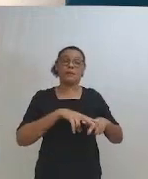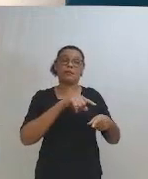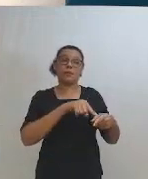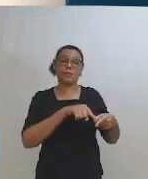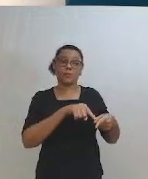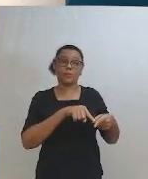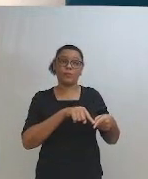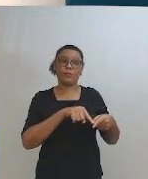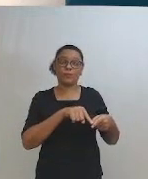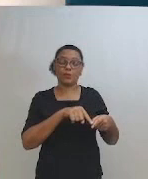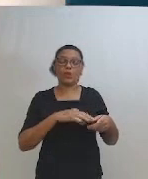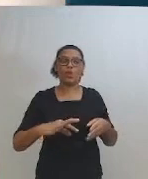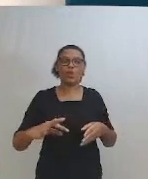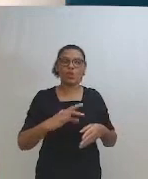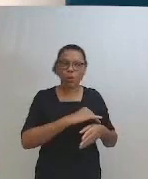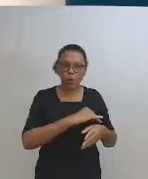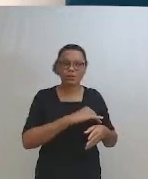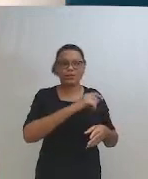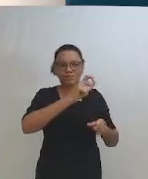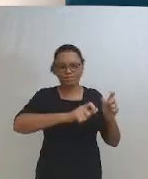todas as prisões deste processo,